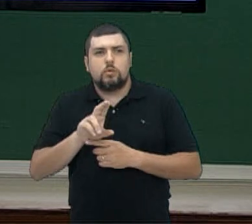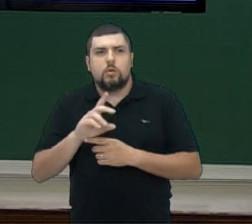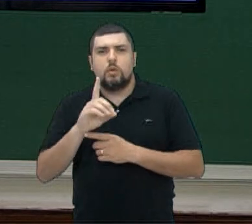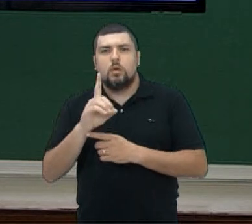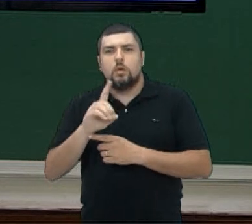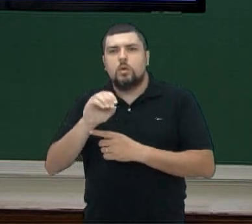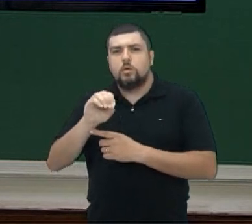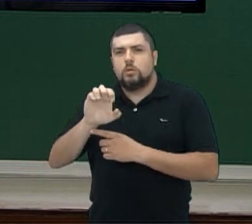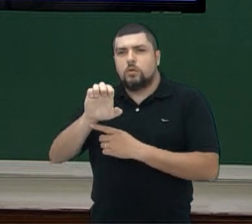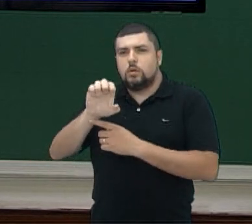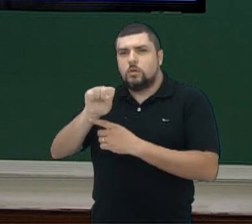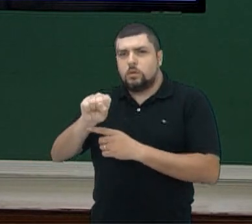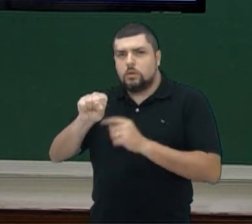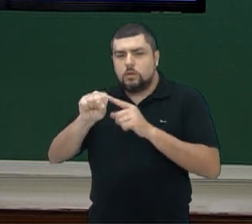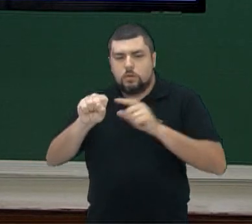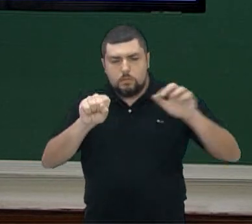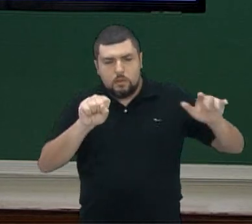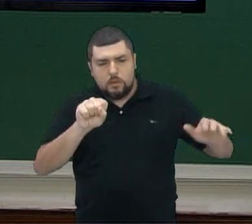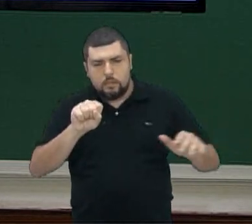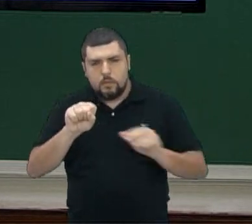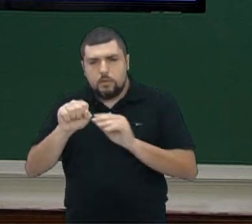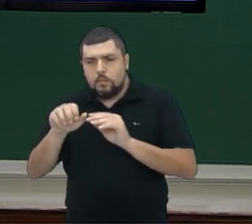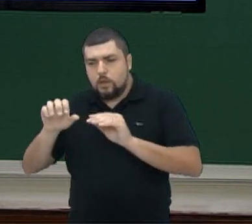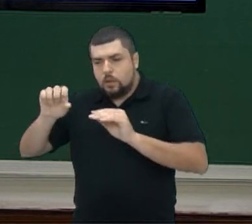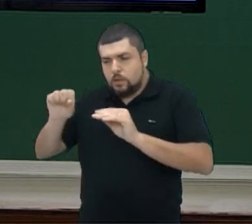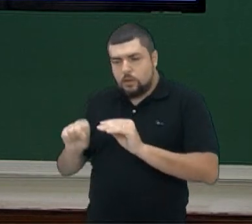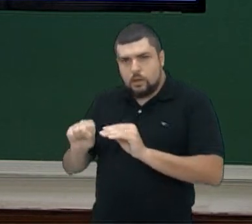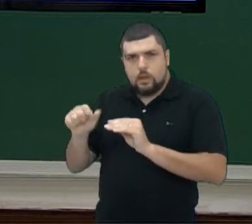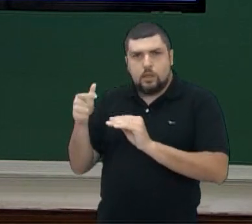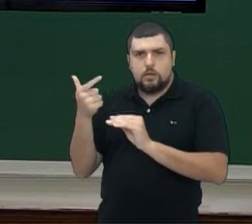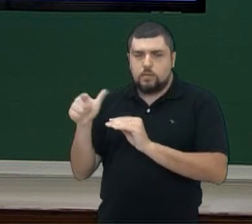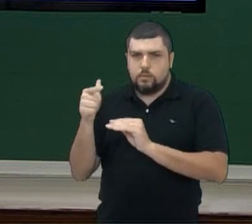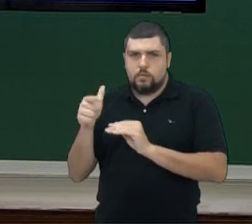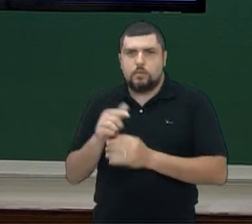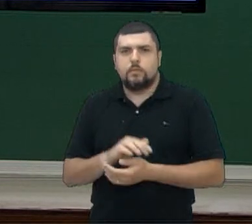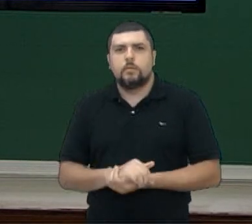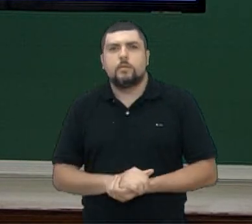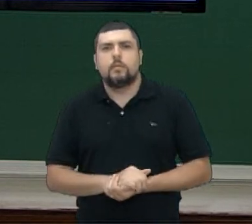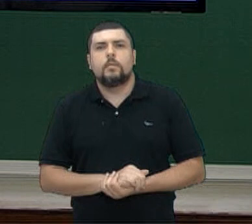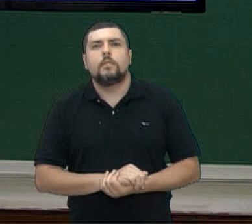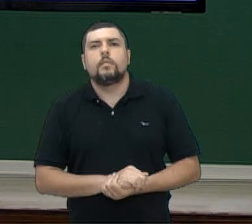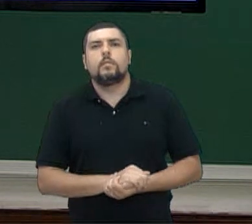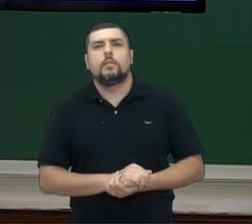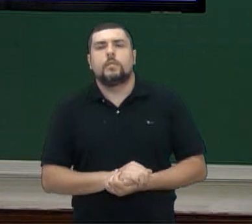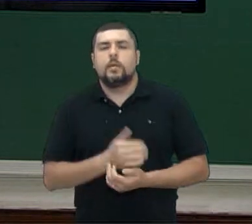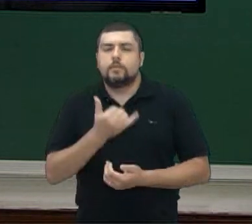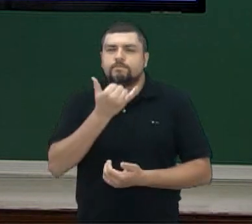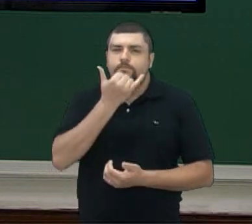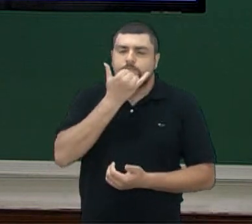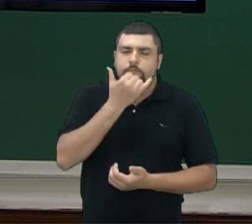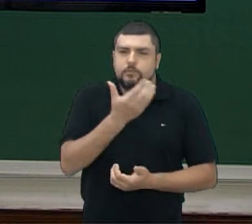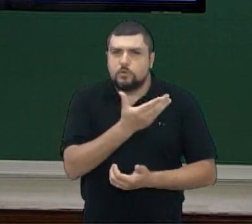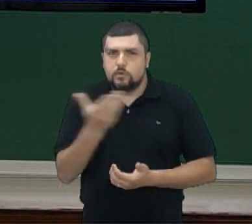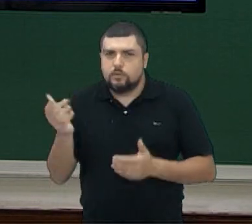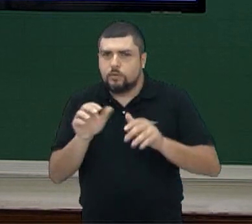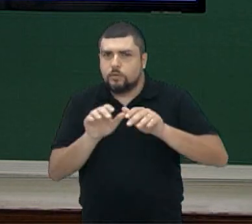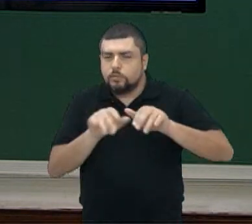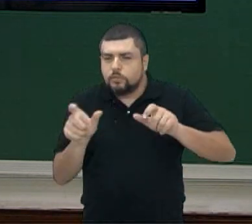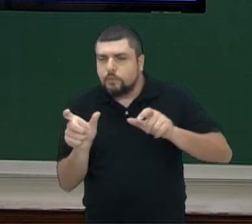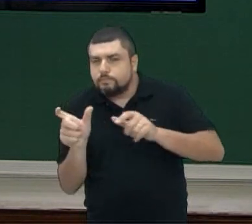O S ele só entra quando for na afirmativa, ok? Então, só para ressaltar e peço desculpa a vocês aqui por esse